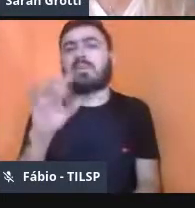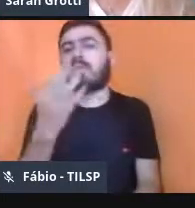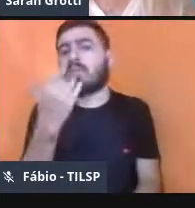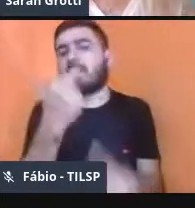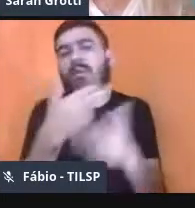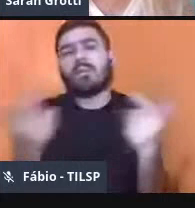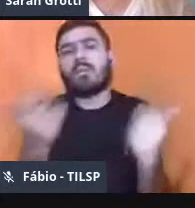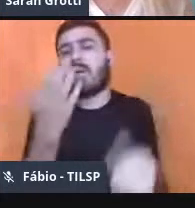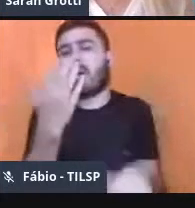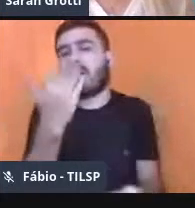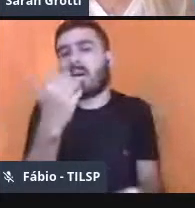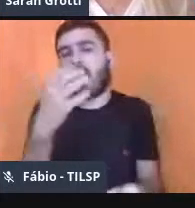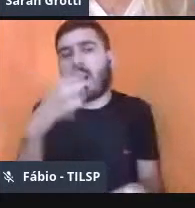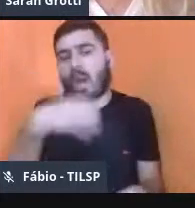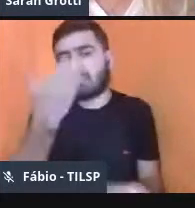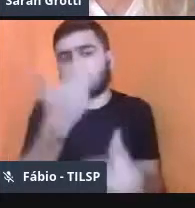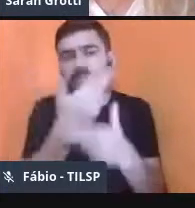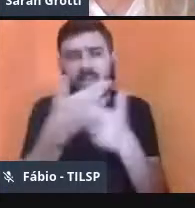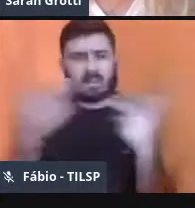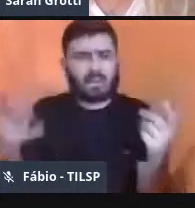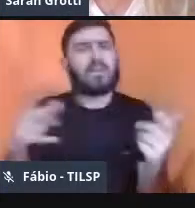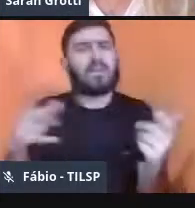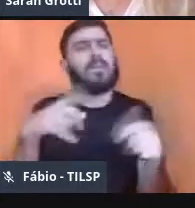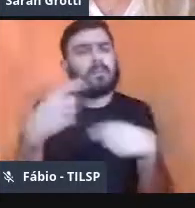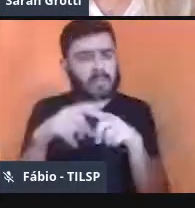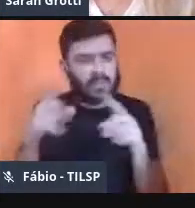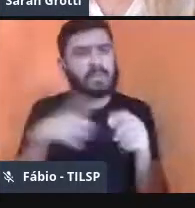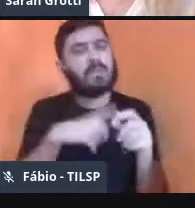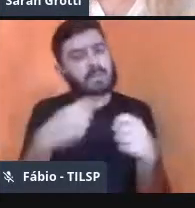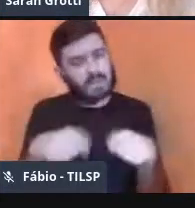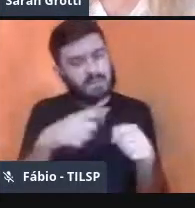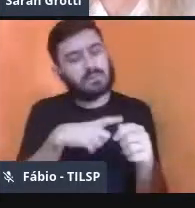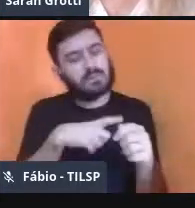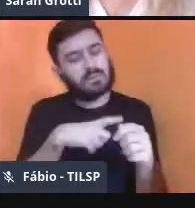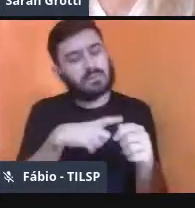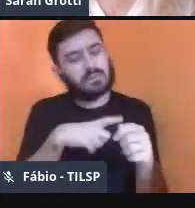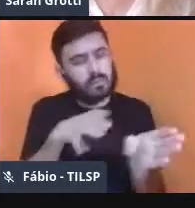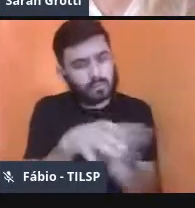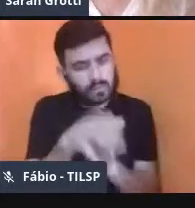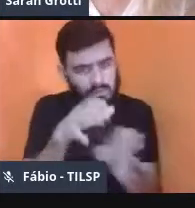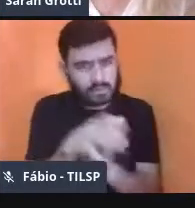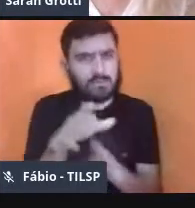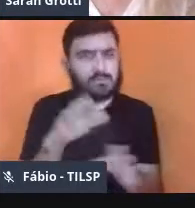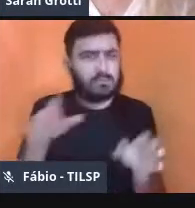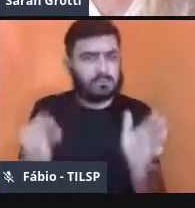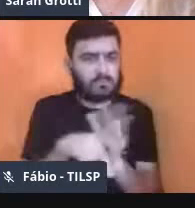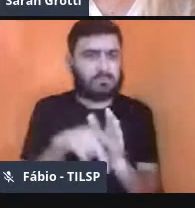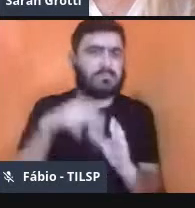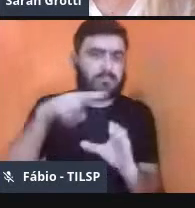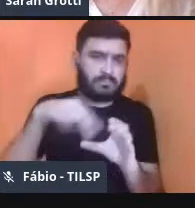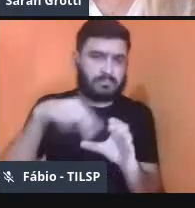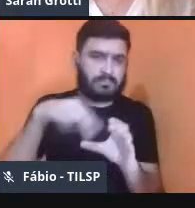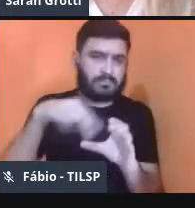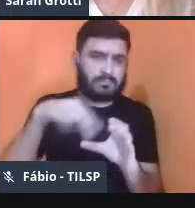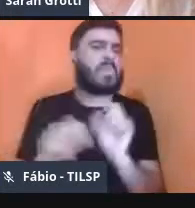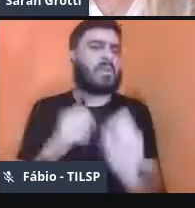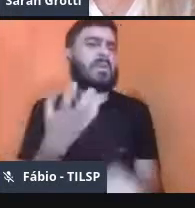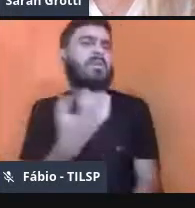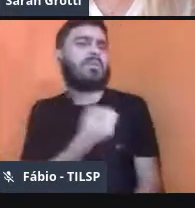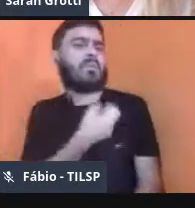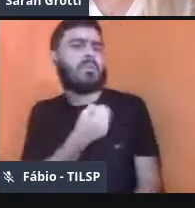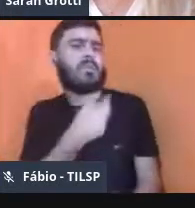né? Em números, no Instituto Brasileiro, o IBOP, né, em 2012,